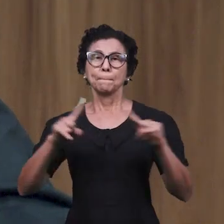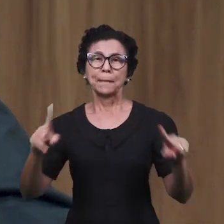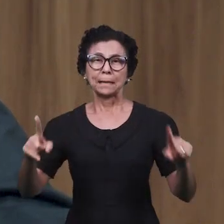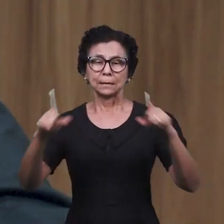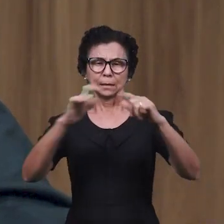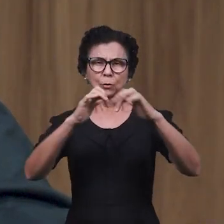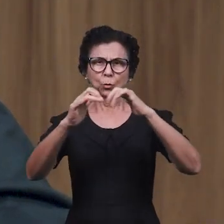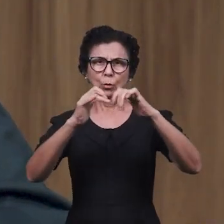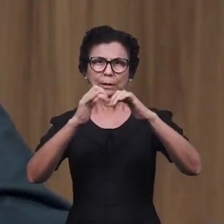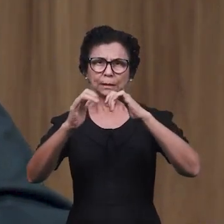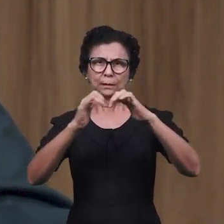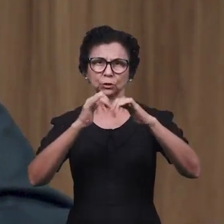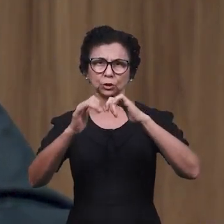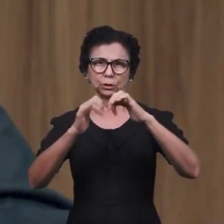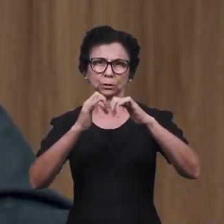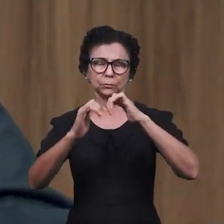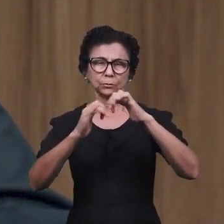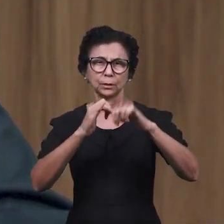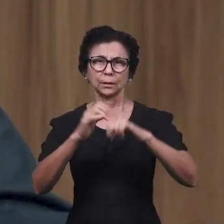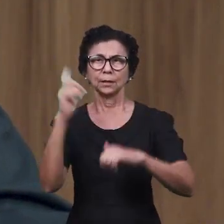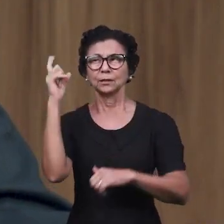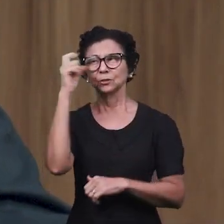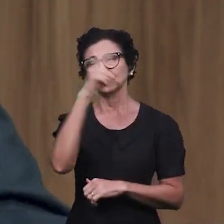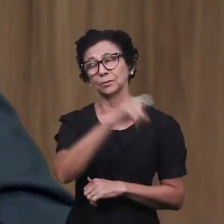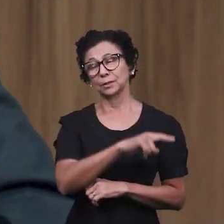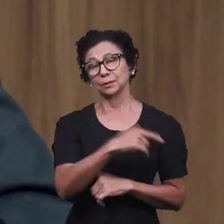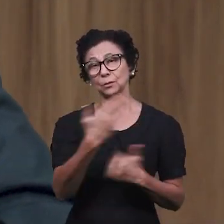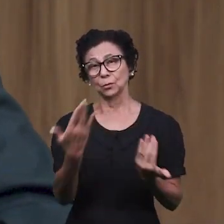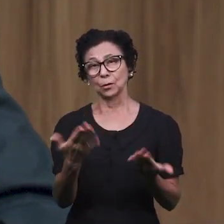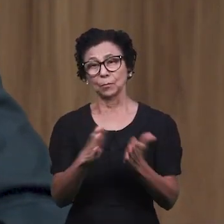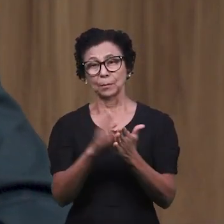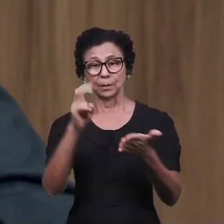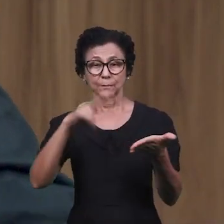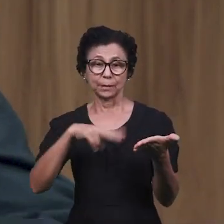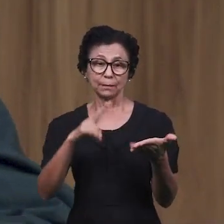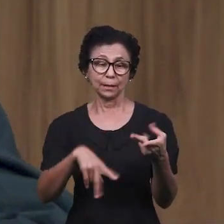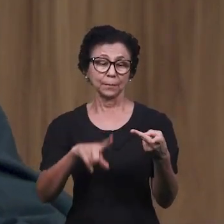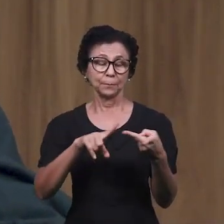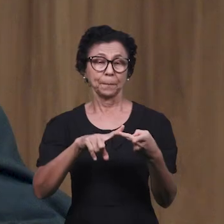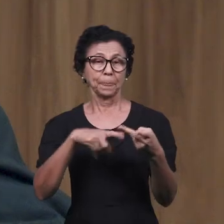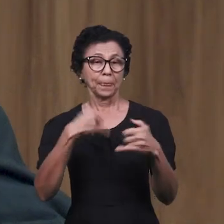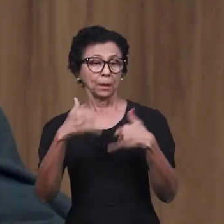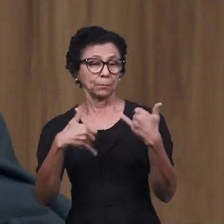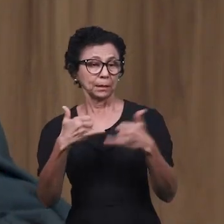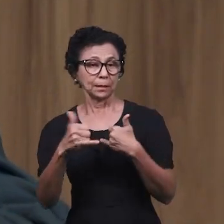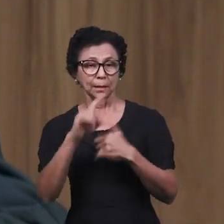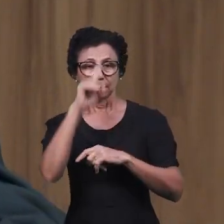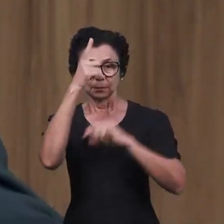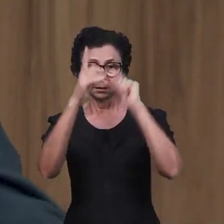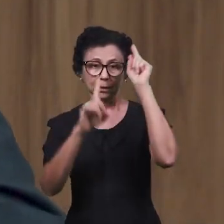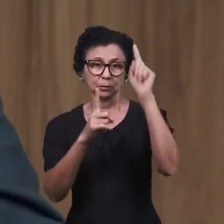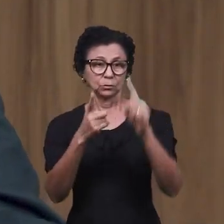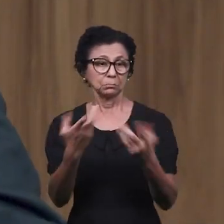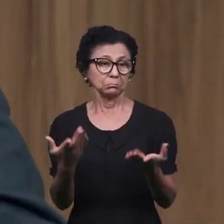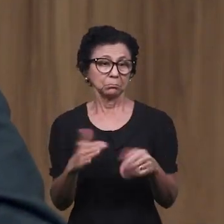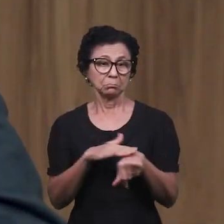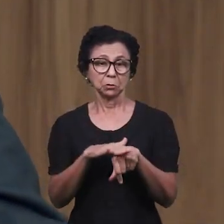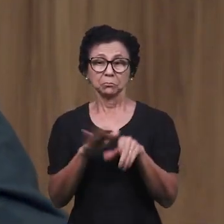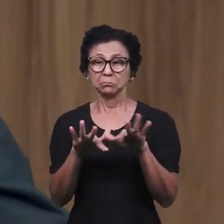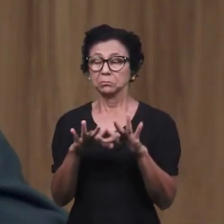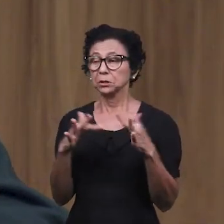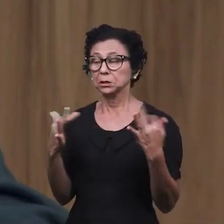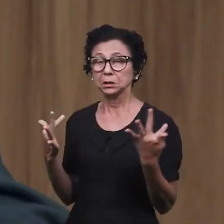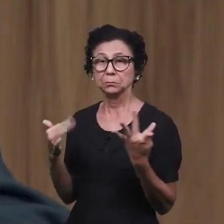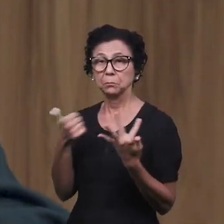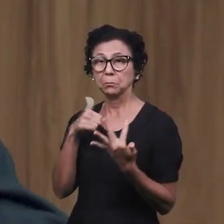de atividades que exigem raciocínio contínuo, como a leitura da Bíblia, o brincar criativo ou até mesmo uma conversa